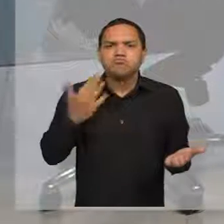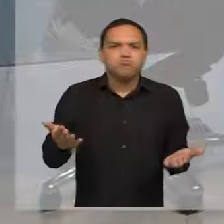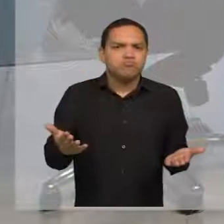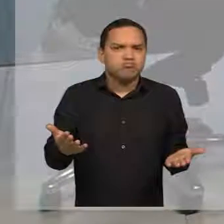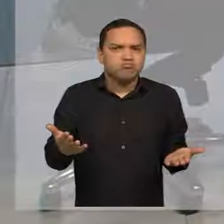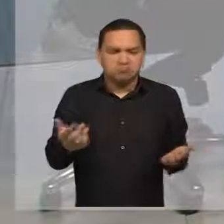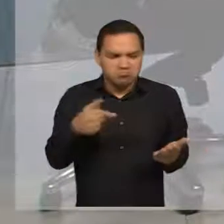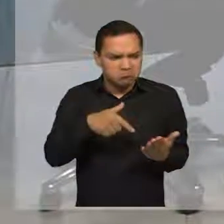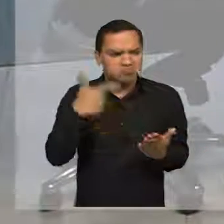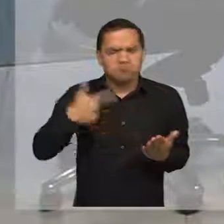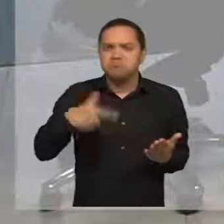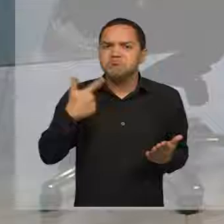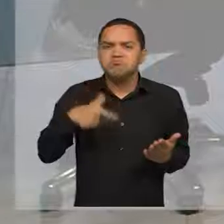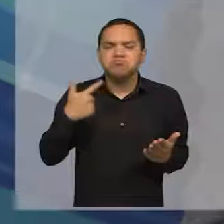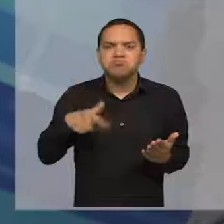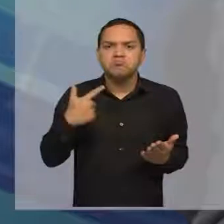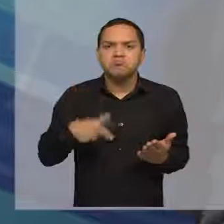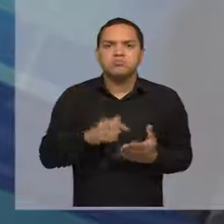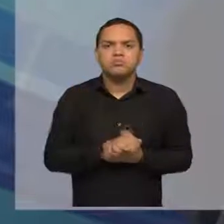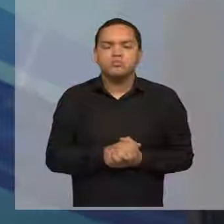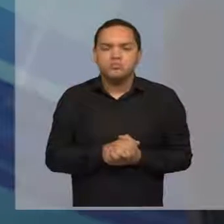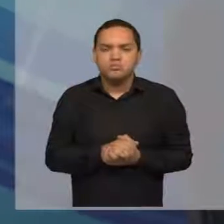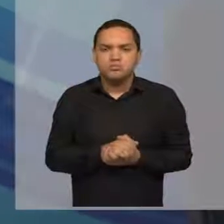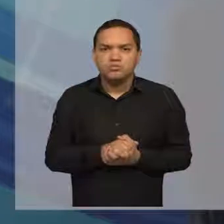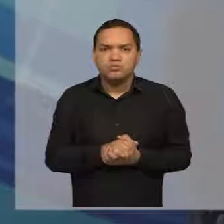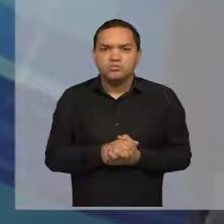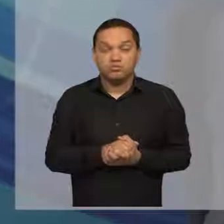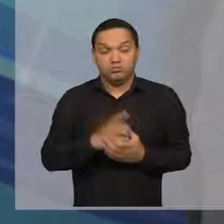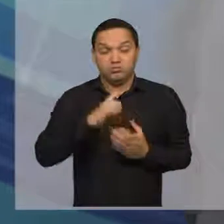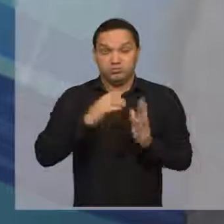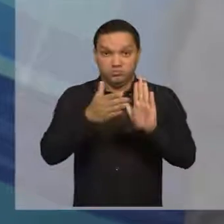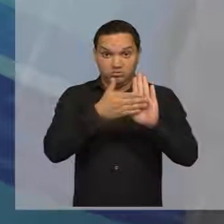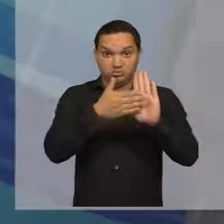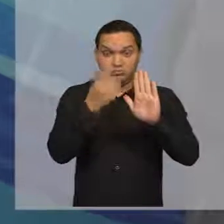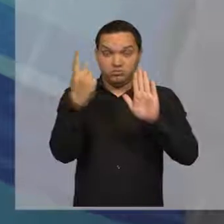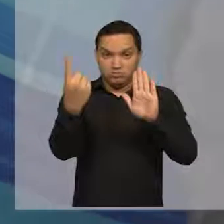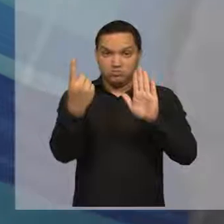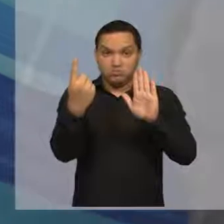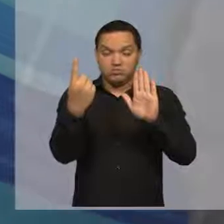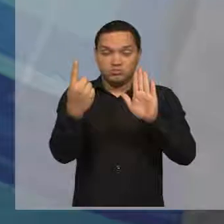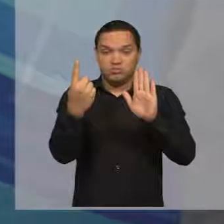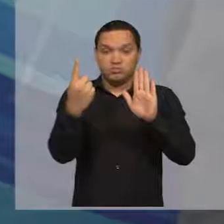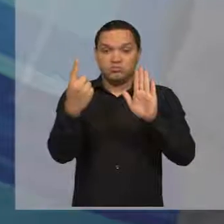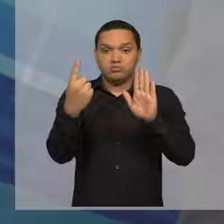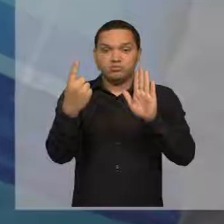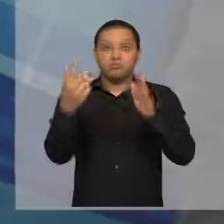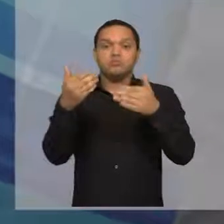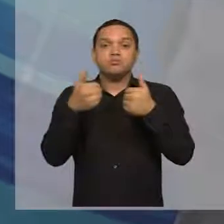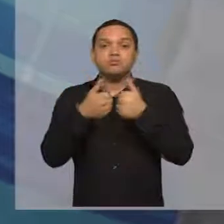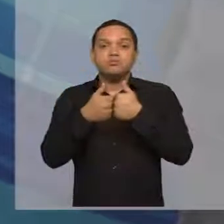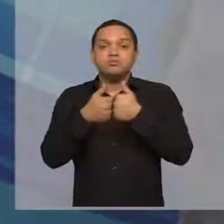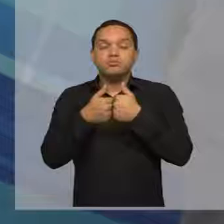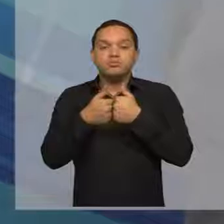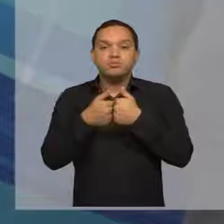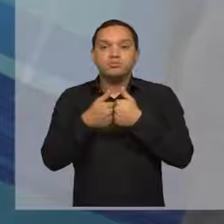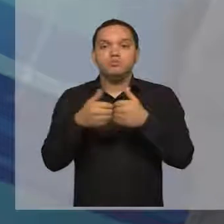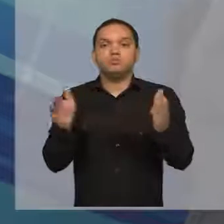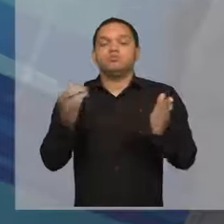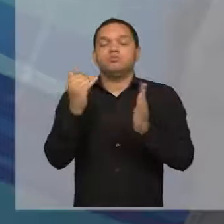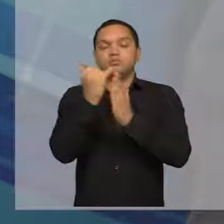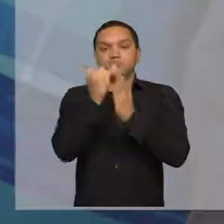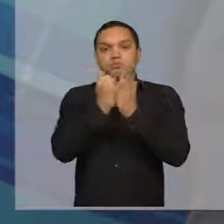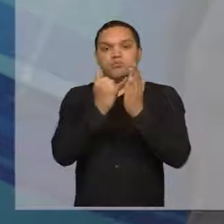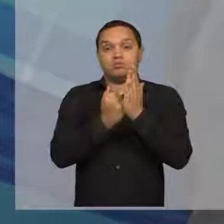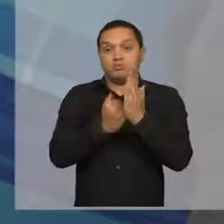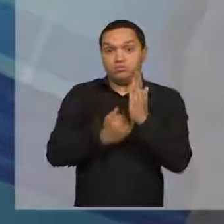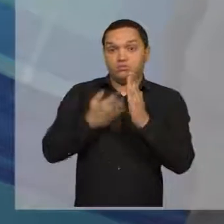Não consegue extrair, né? Você tem, inclusive, uma proposta que é abrir o cadastro do Sistema Nacional de Emprego do Cine no país